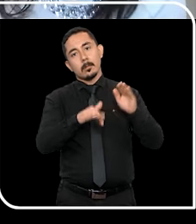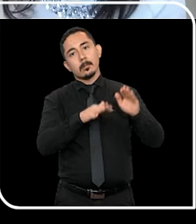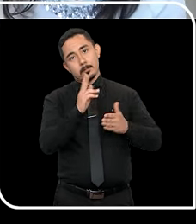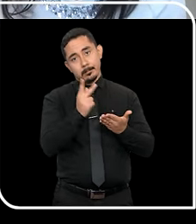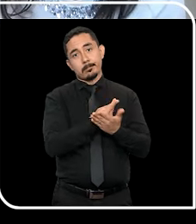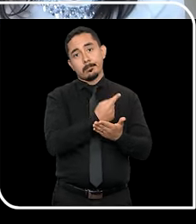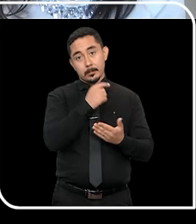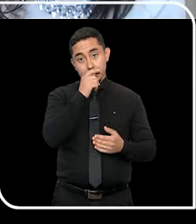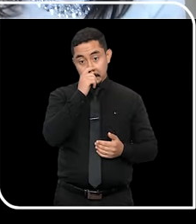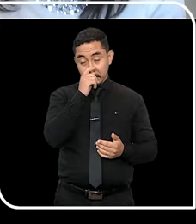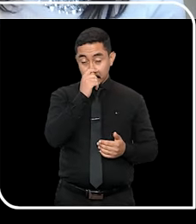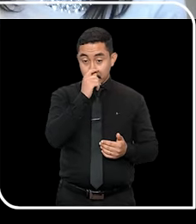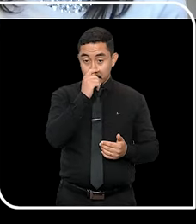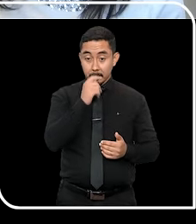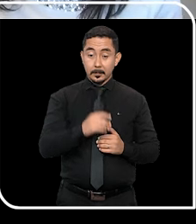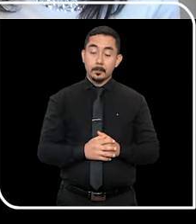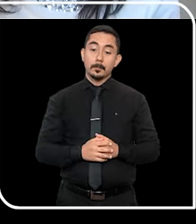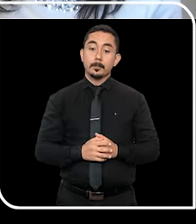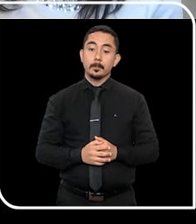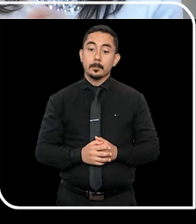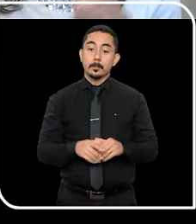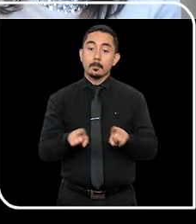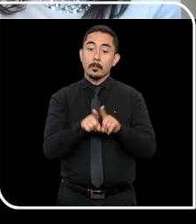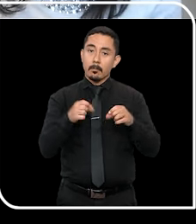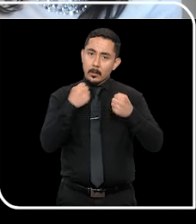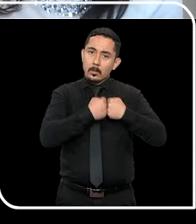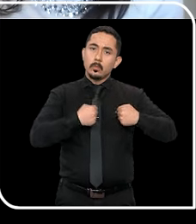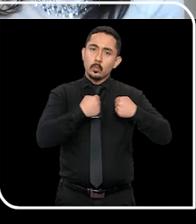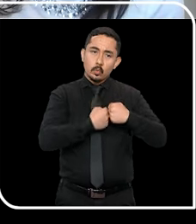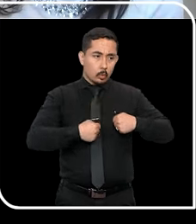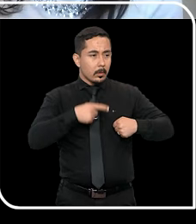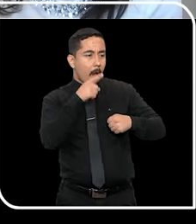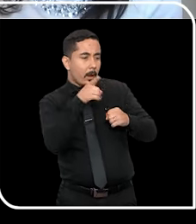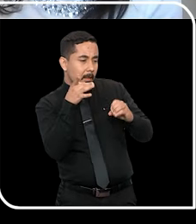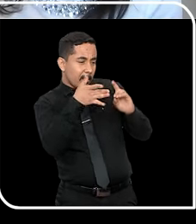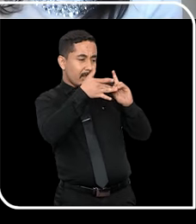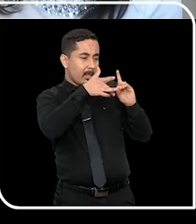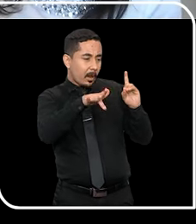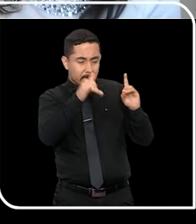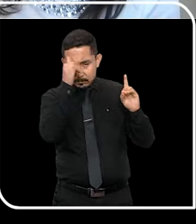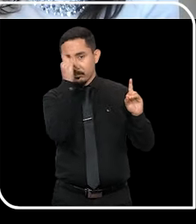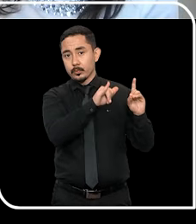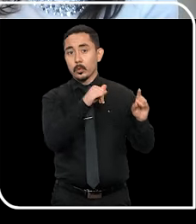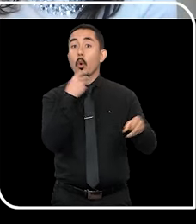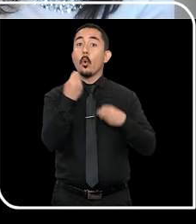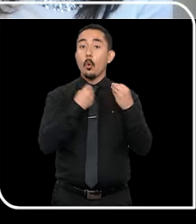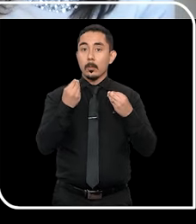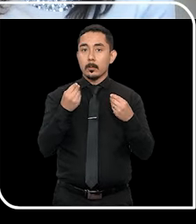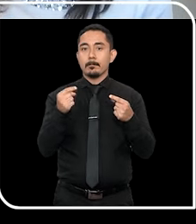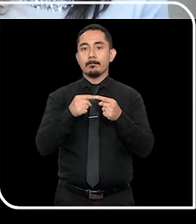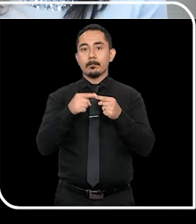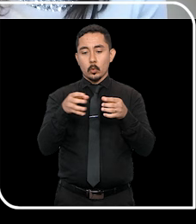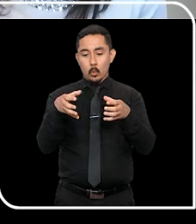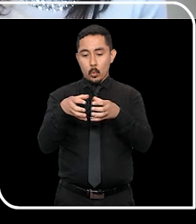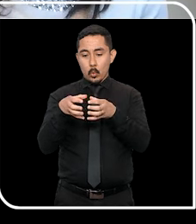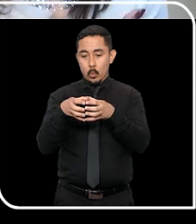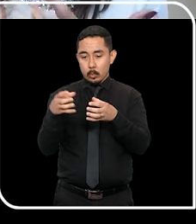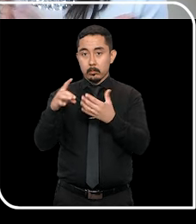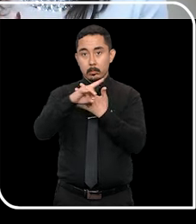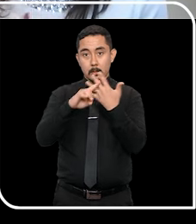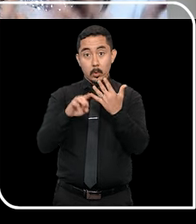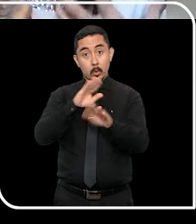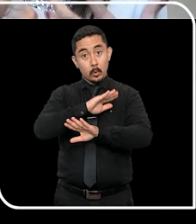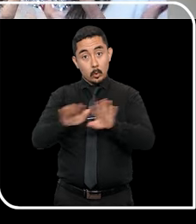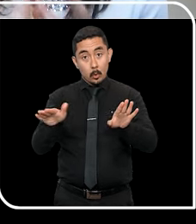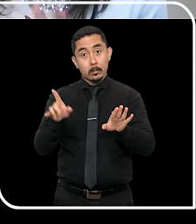sujeitos a passar por isso e a luta contra o capacitismo é ela é justamente isso não é só dos grupos com